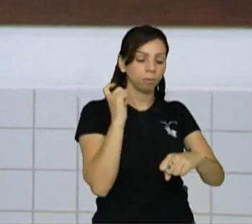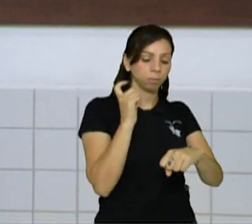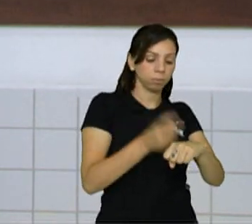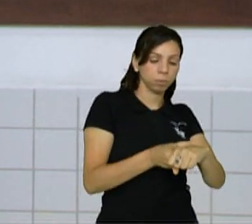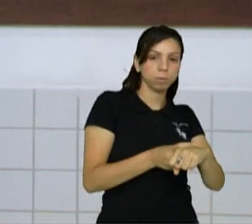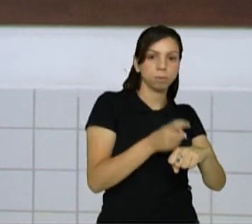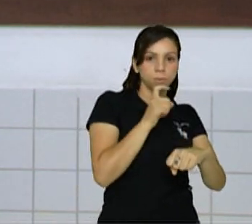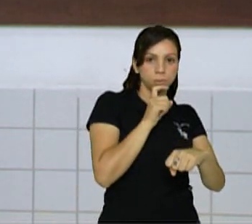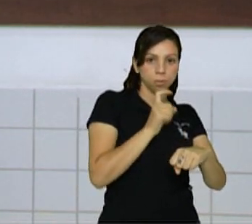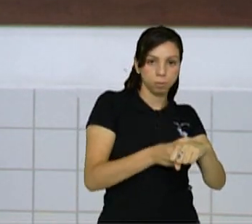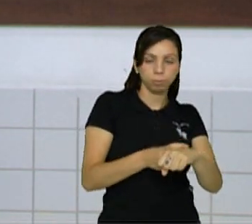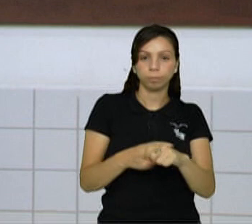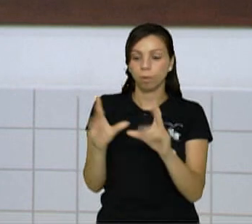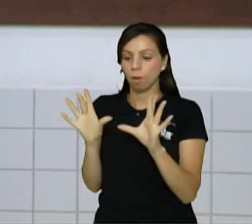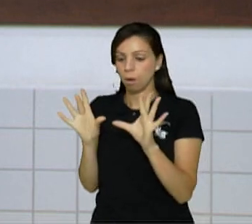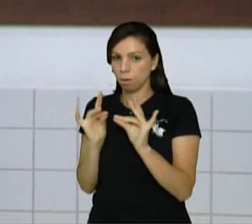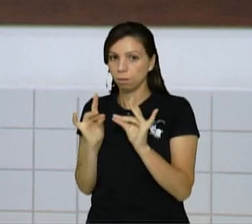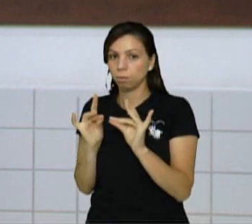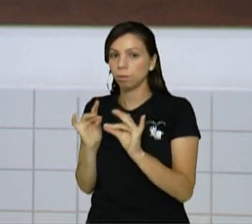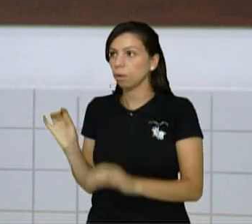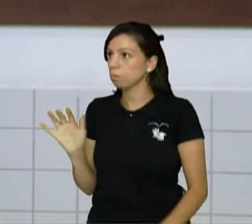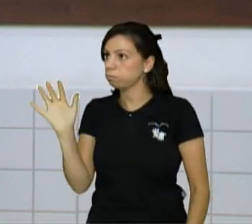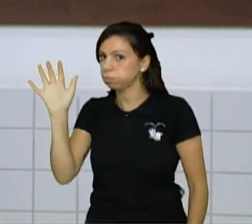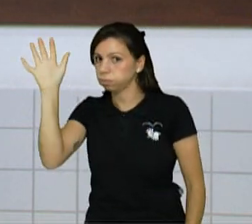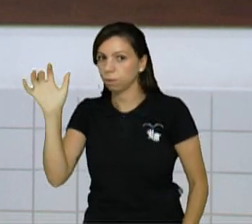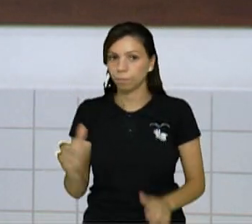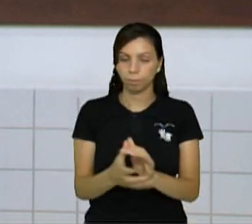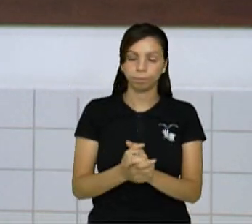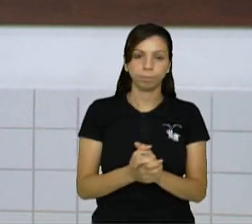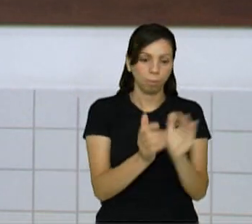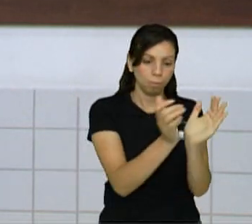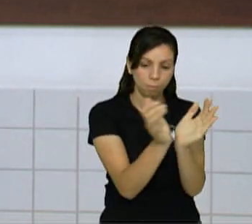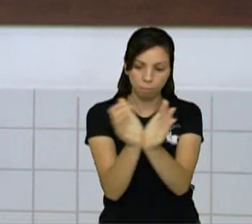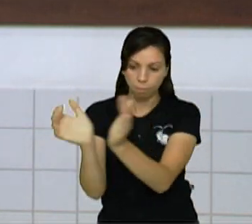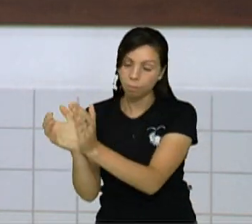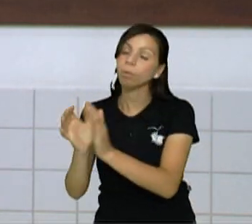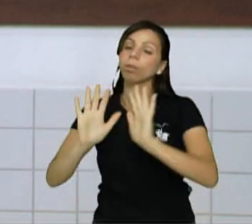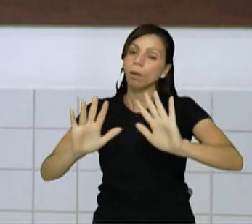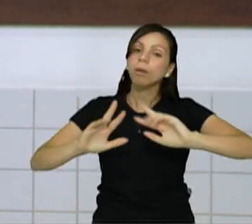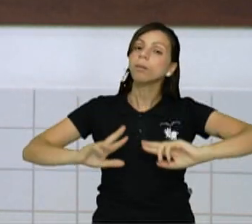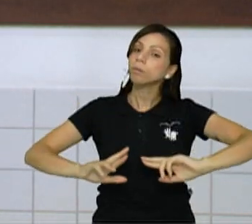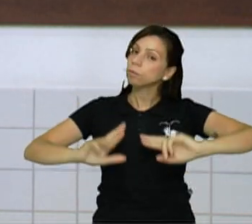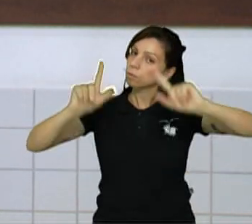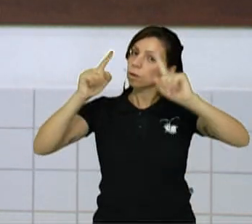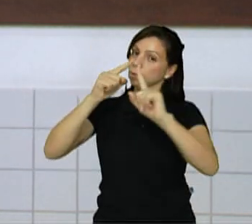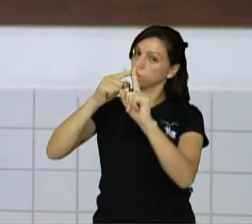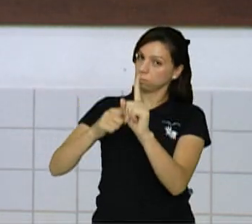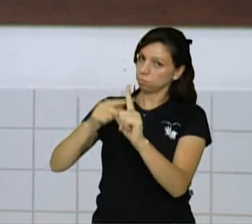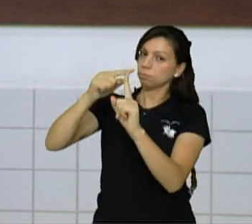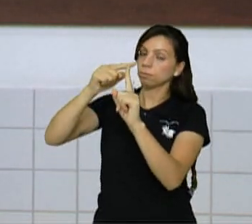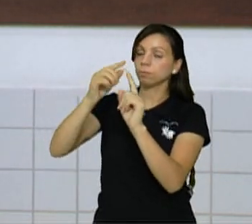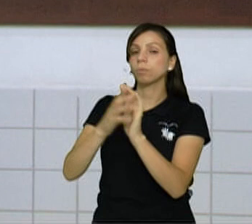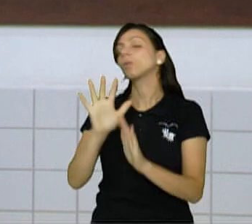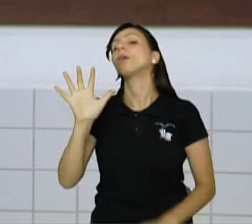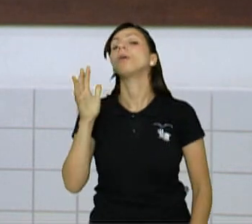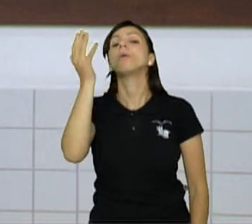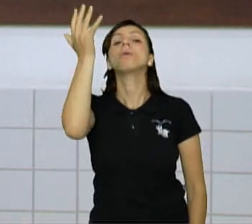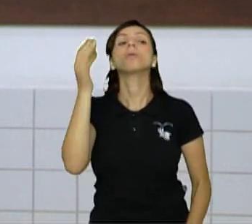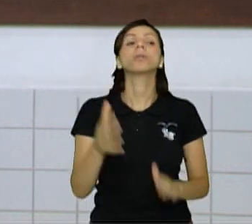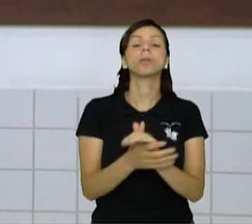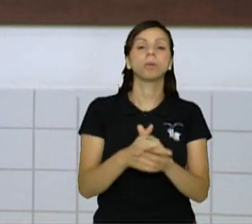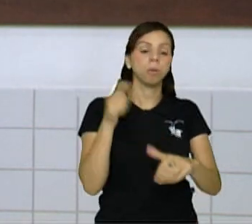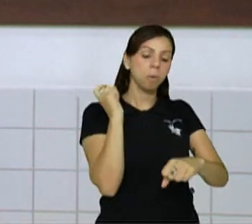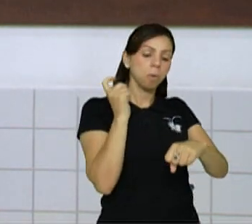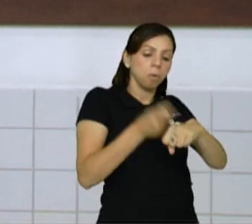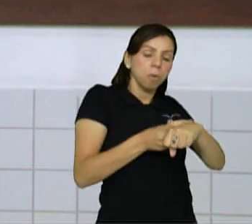sólido, no estado líquido e no estado gasoso. Pessoal, claro, tem diferença de temperatura. O que acontece? O sólido,